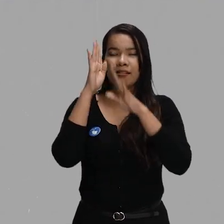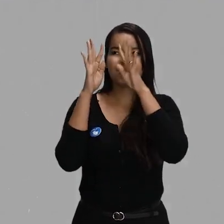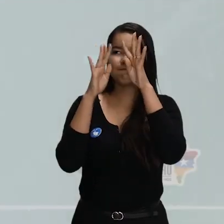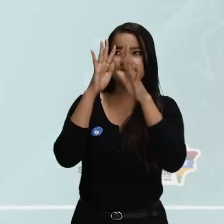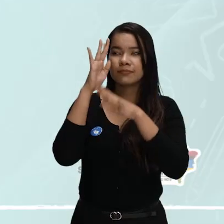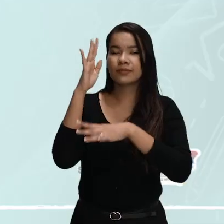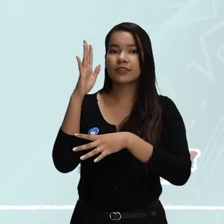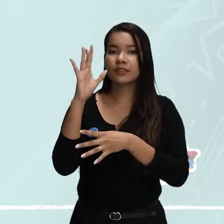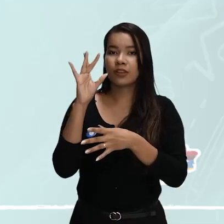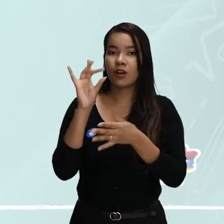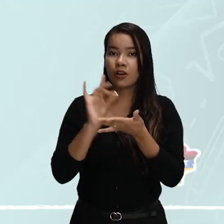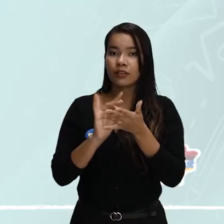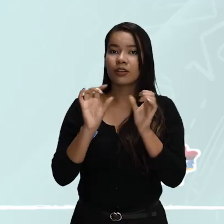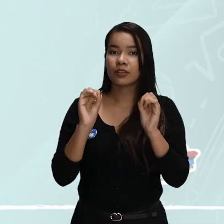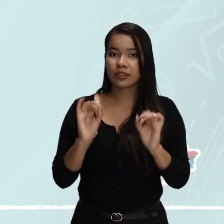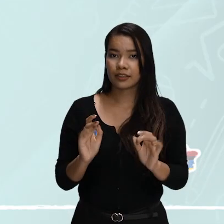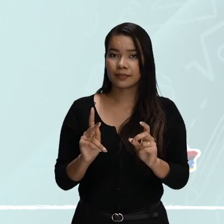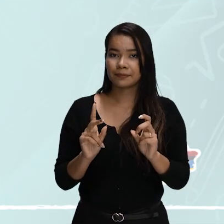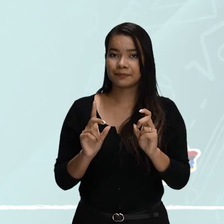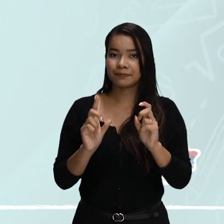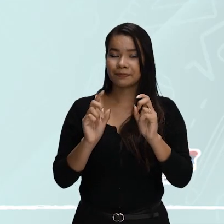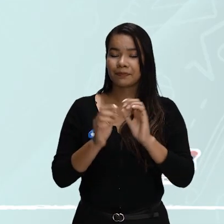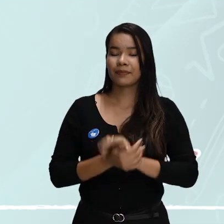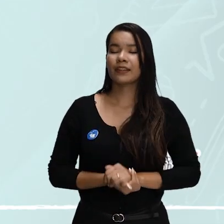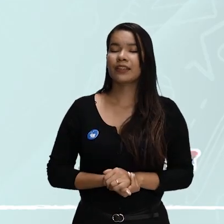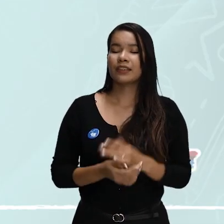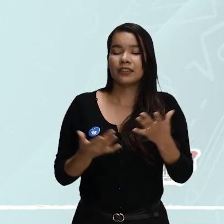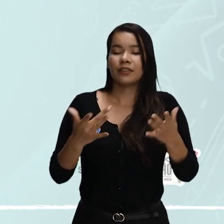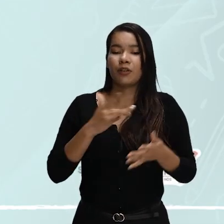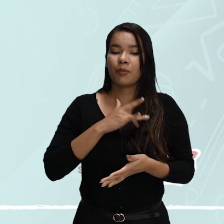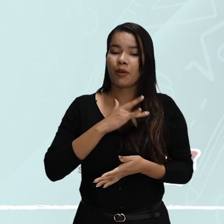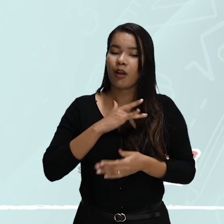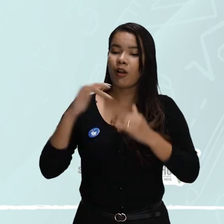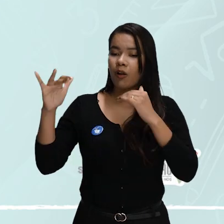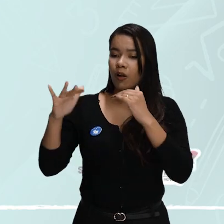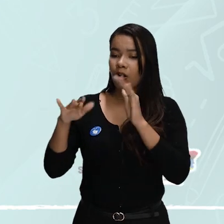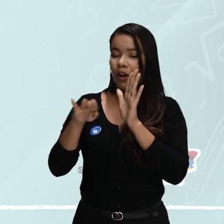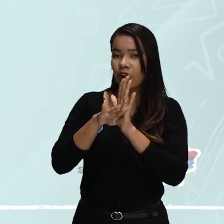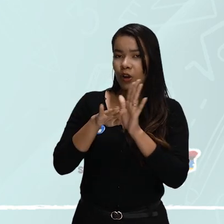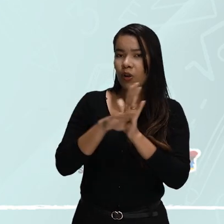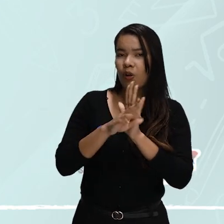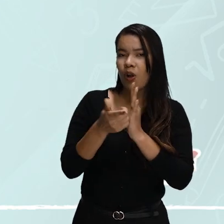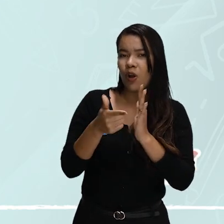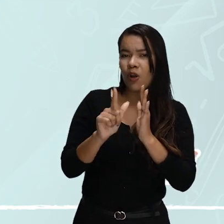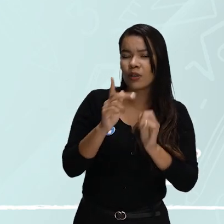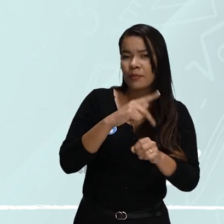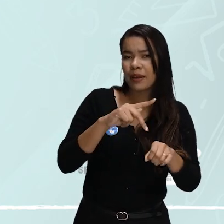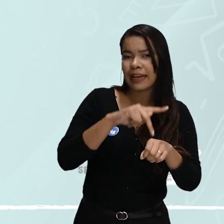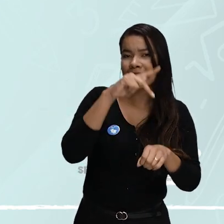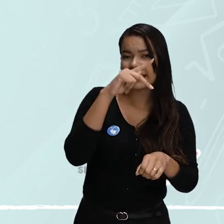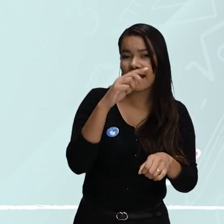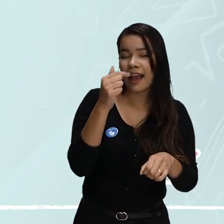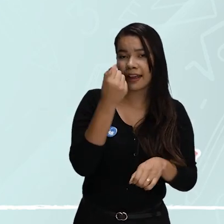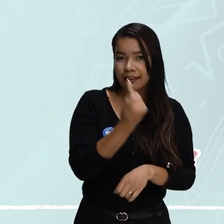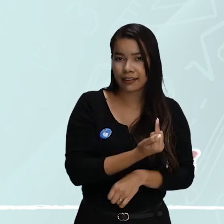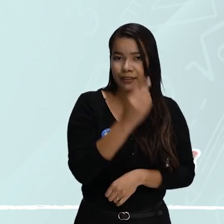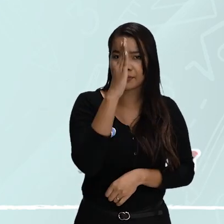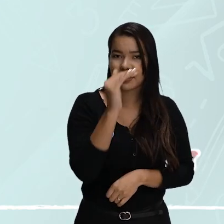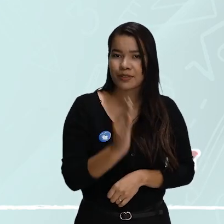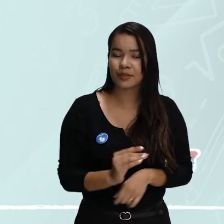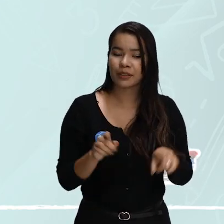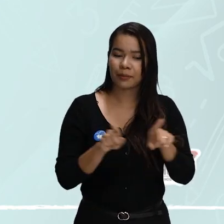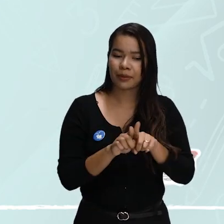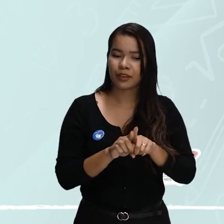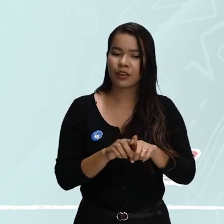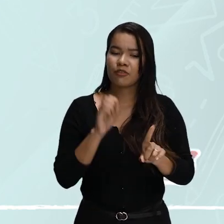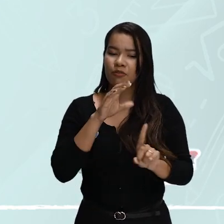idealização, certo? O romantismo chegou a outros países, inclusive aqui no Brasil, inspirando diversos campos da arte, literatura, pintura,